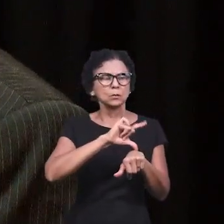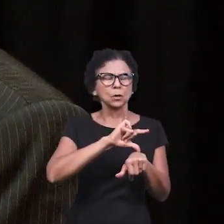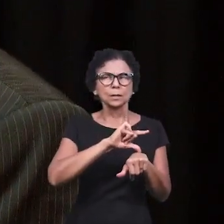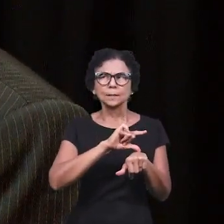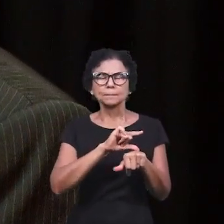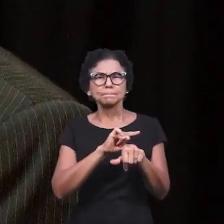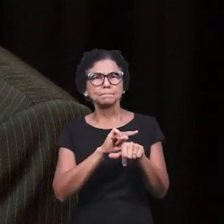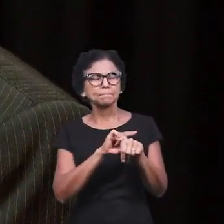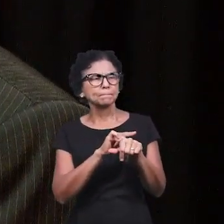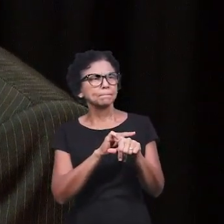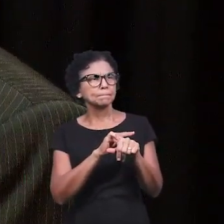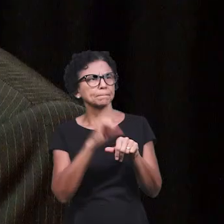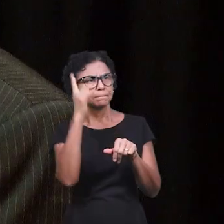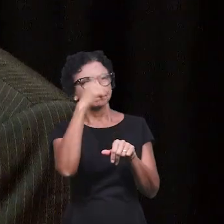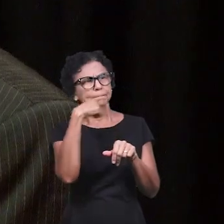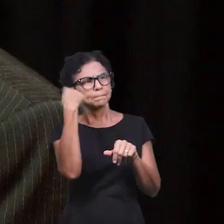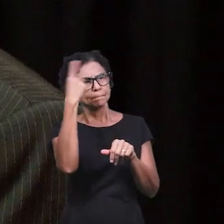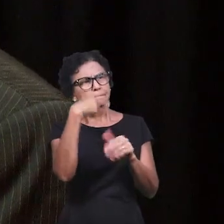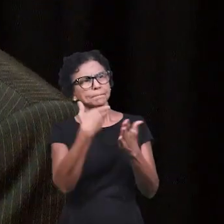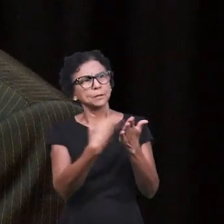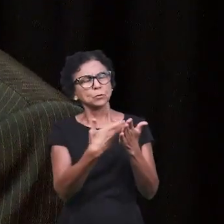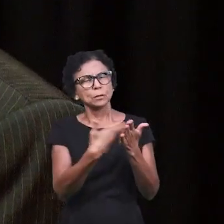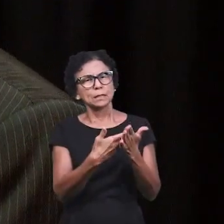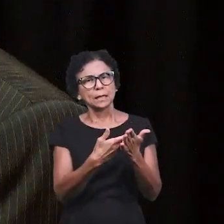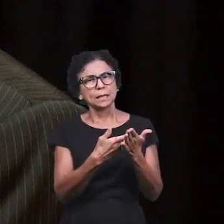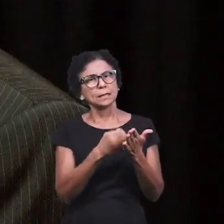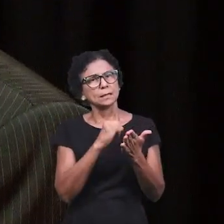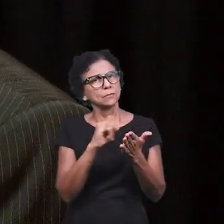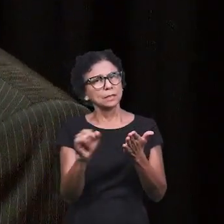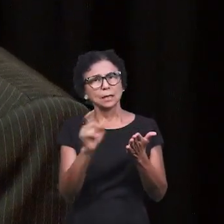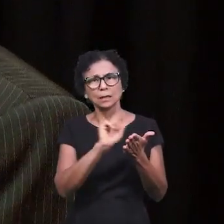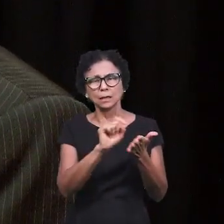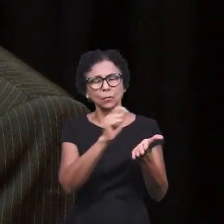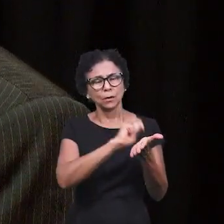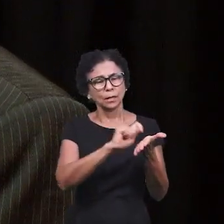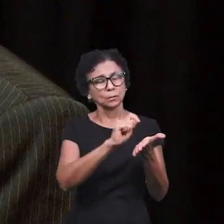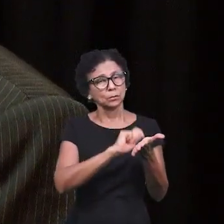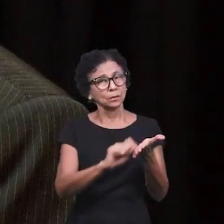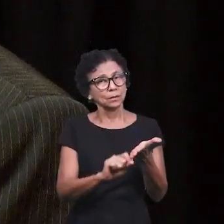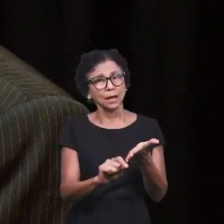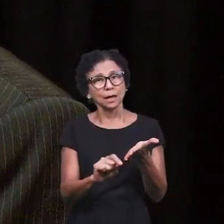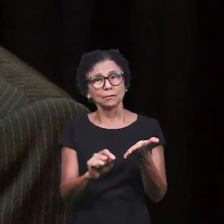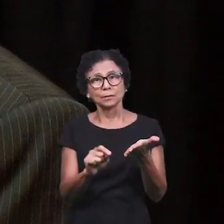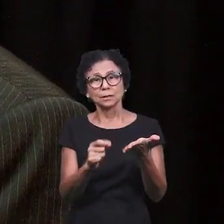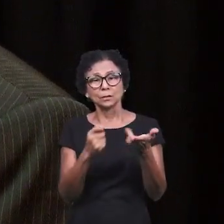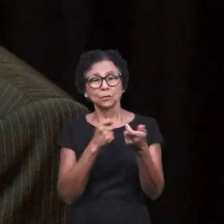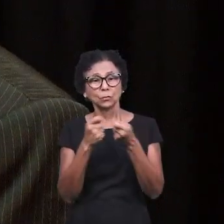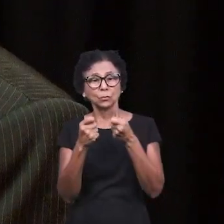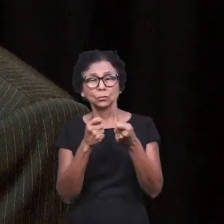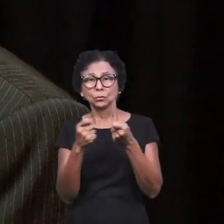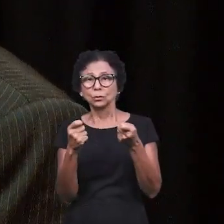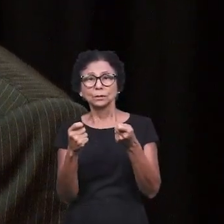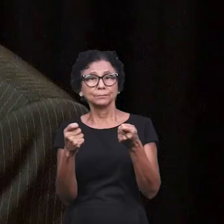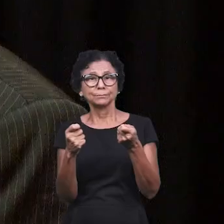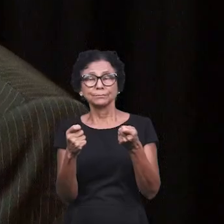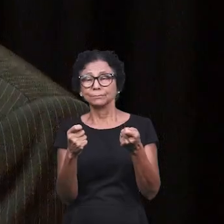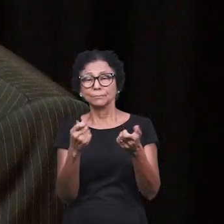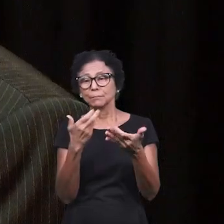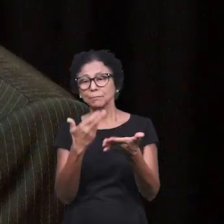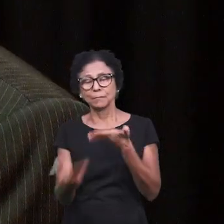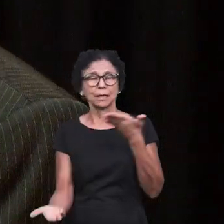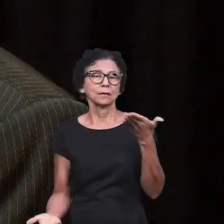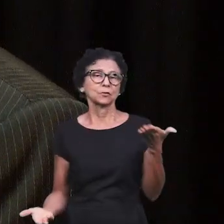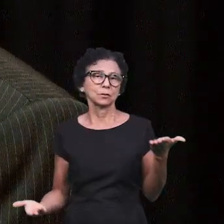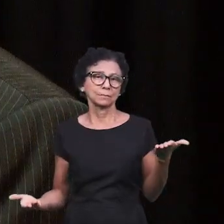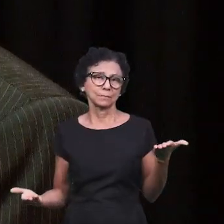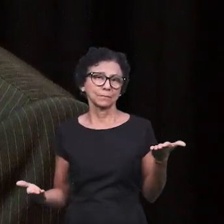suas horas líquidas de estudo, a gente fica sem controle, especialmente em momentos como esse momento de 2011, que não havia